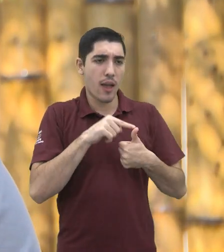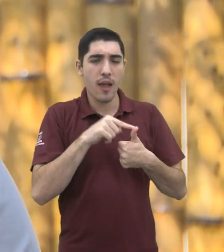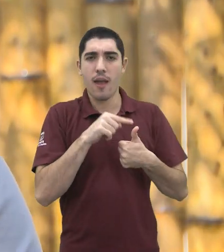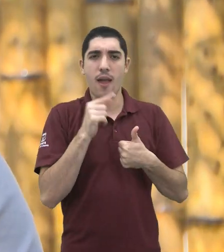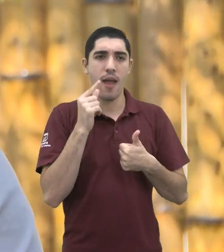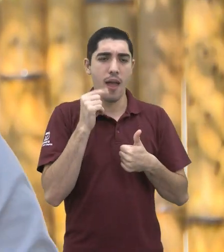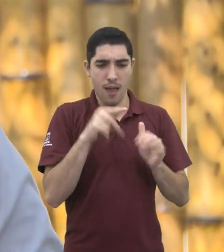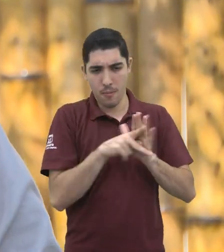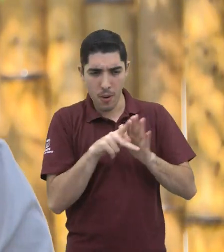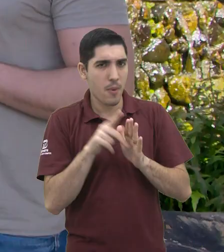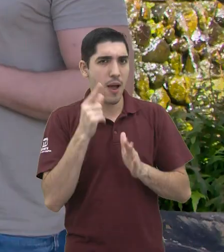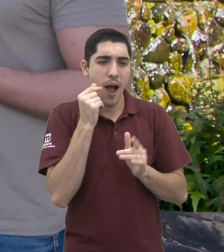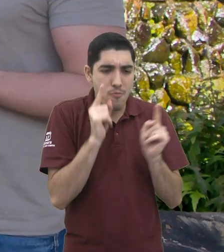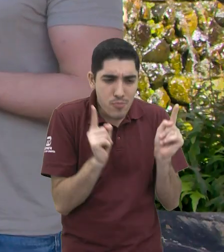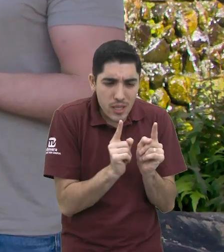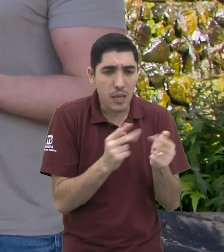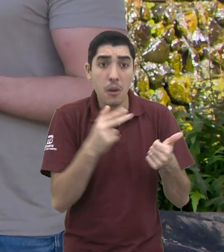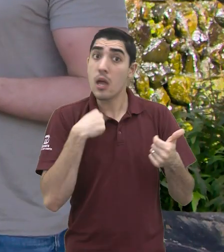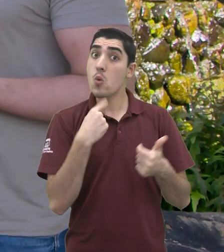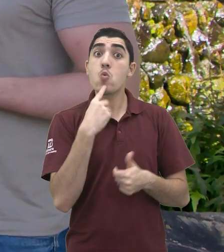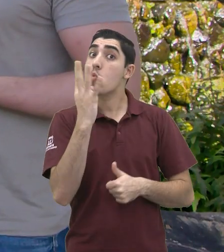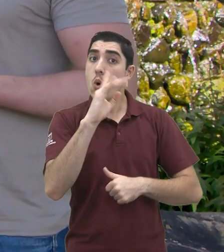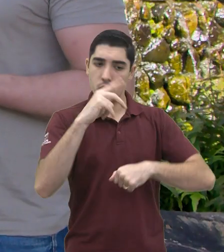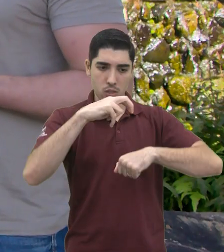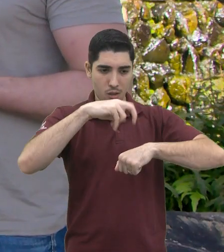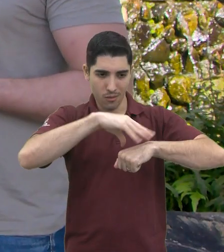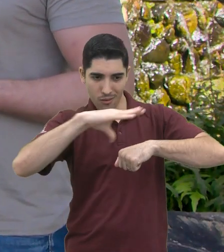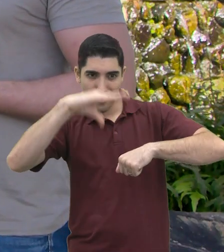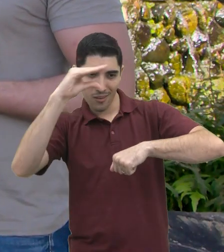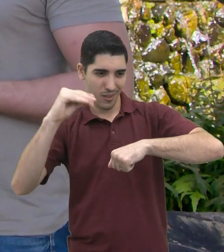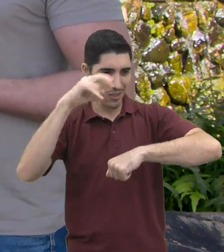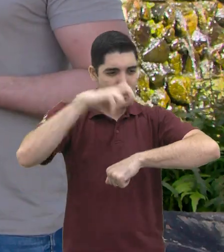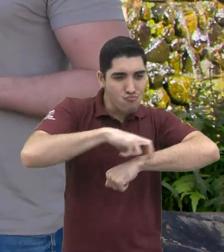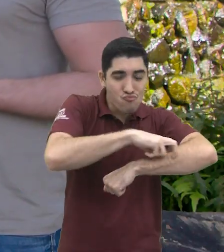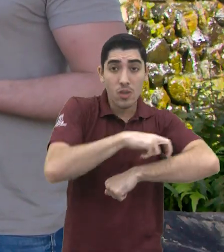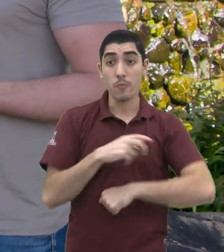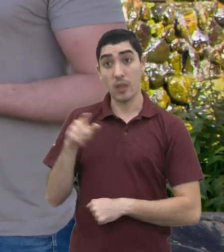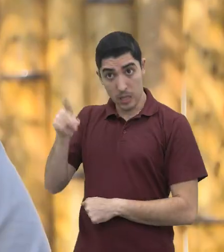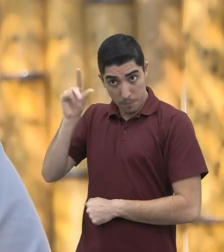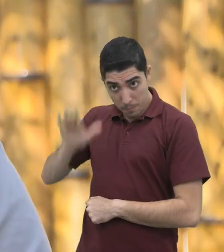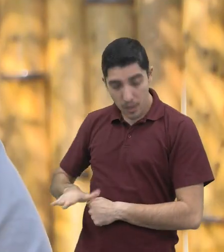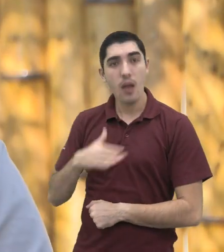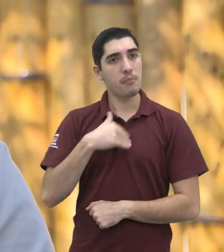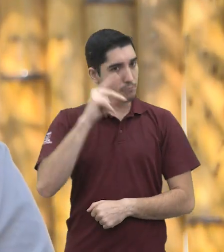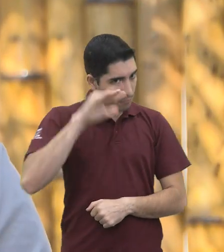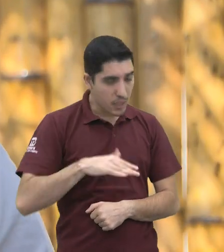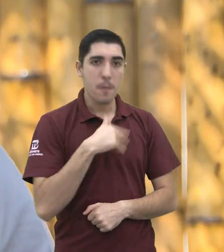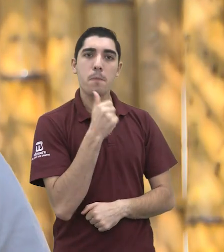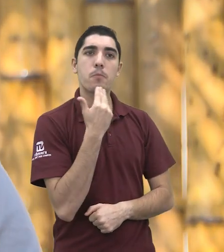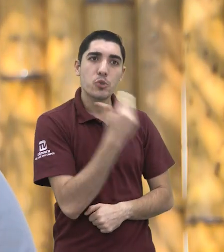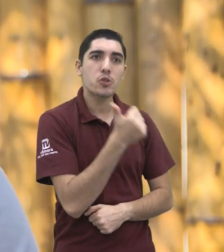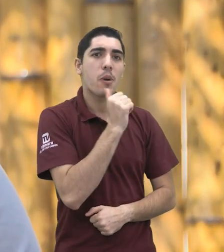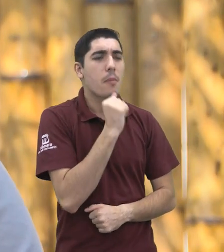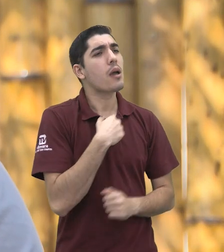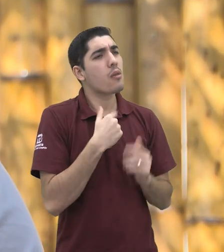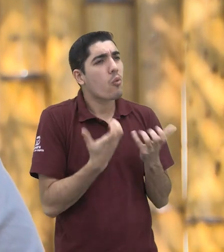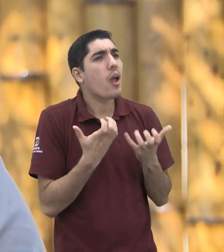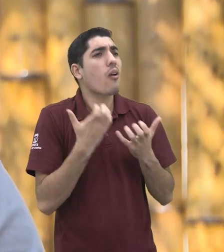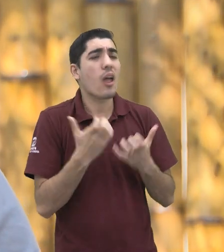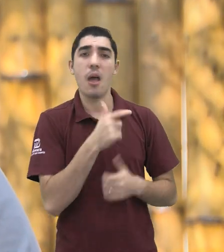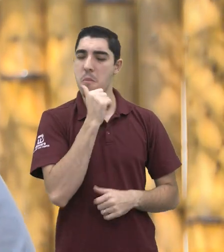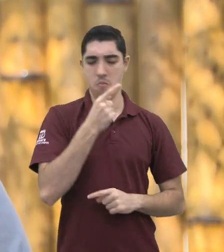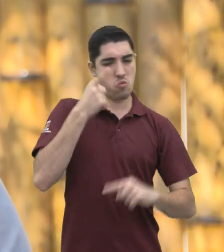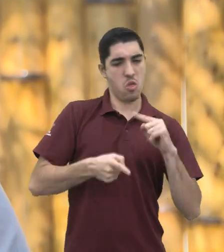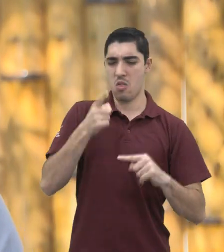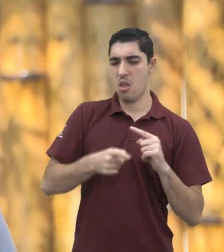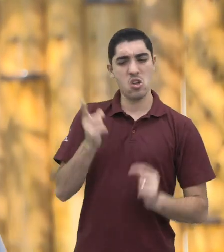essas coisas, que eu nem sabia que existia gerbil. Desde criança? Desde criancinha, desde pequena, eu pedi pra minha mãe, ela nunca deixou, porque a gente sempre morou em apartamento. Aí ela